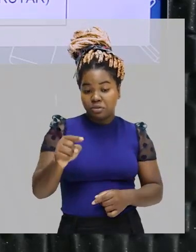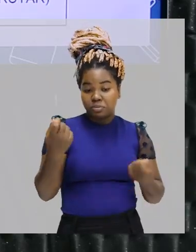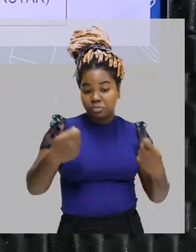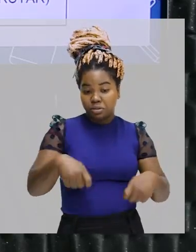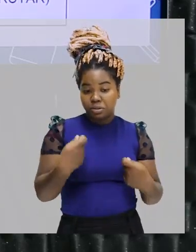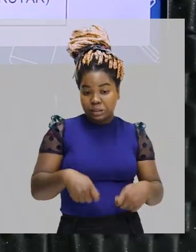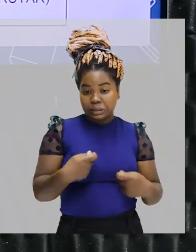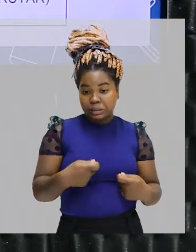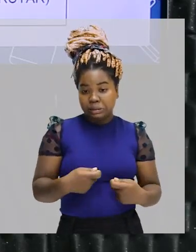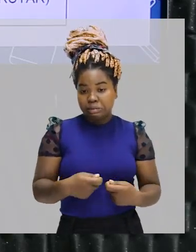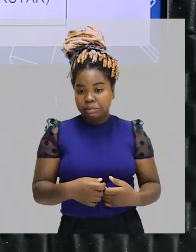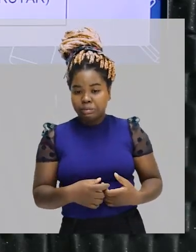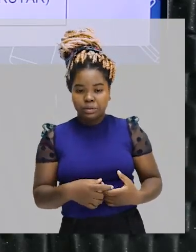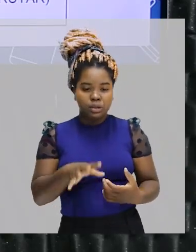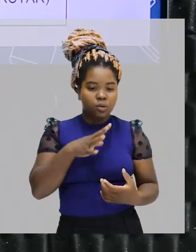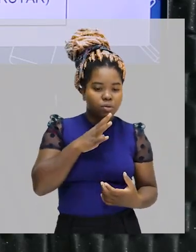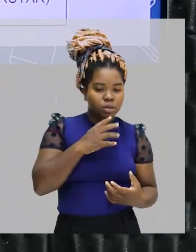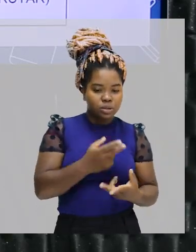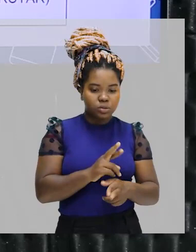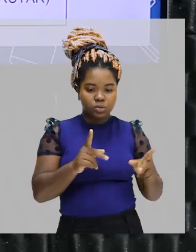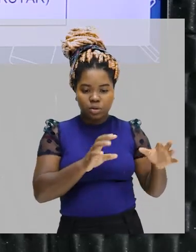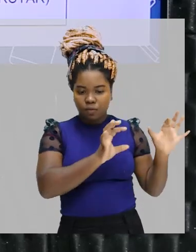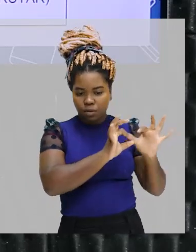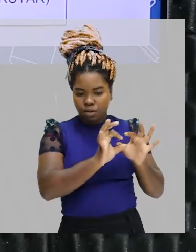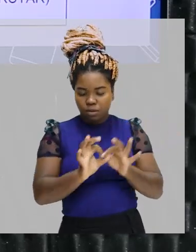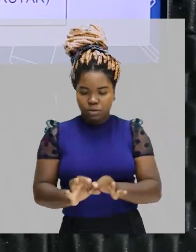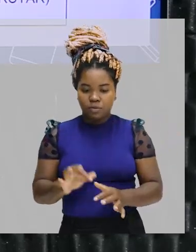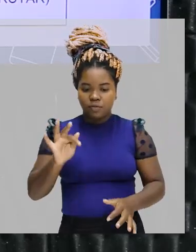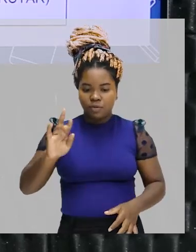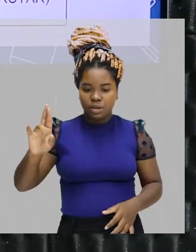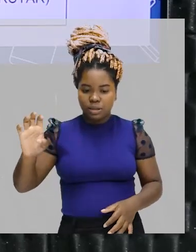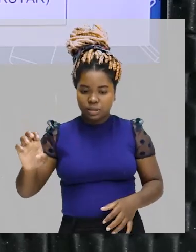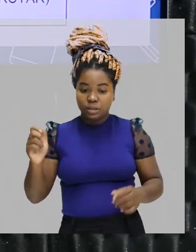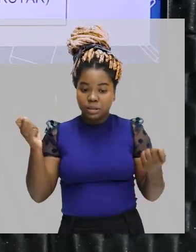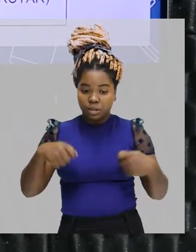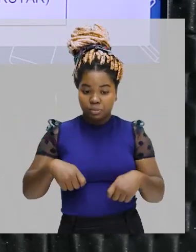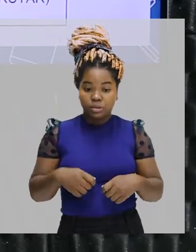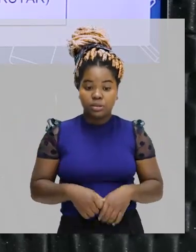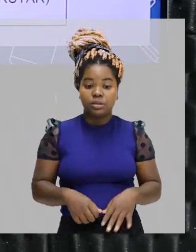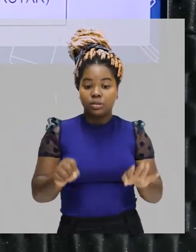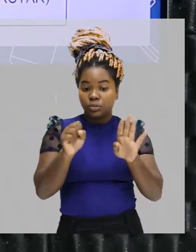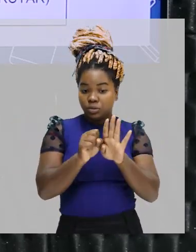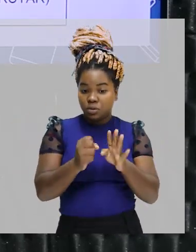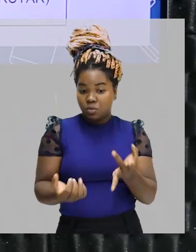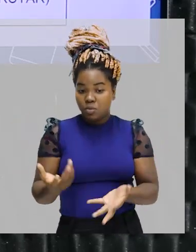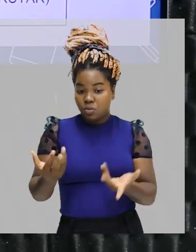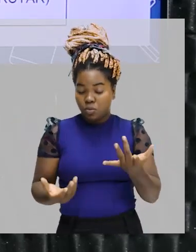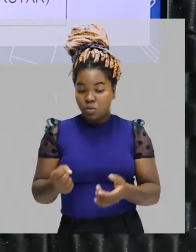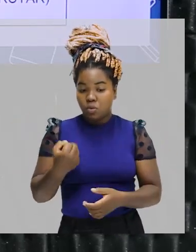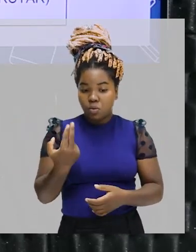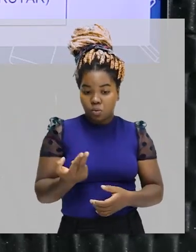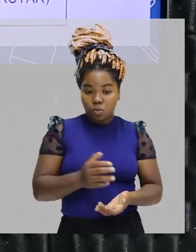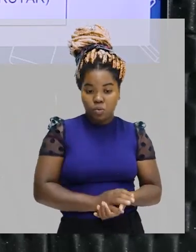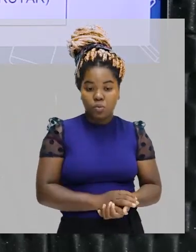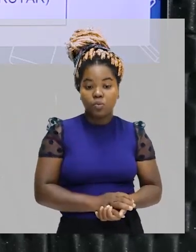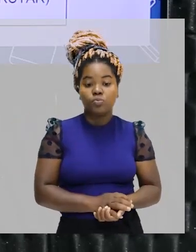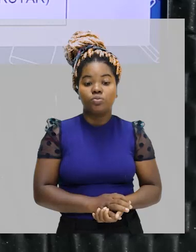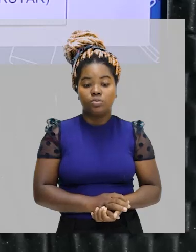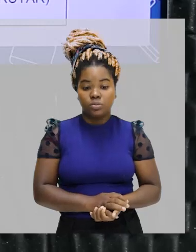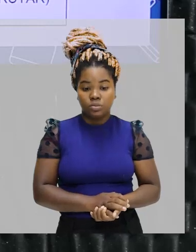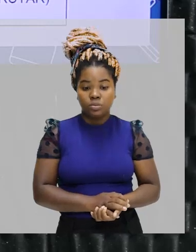os diferentes contextos. Fire pode ser o substantivo fogo ou o